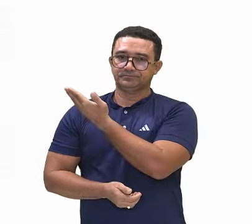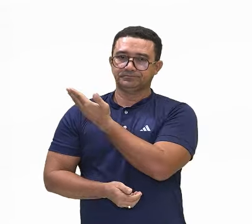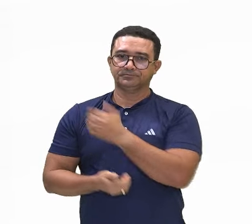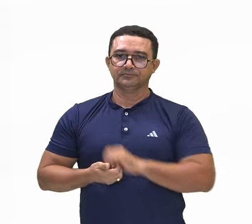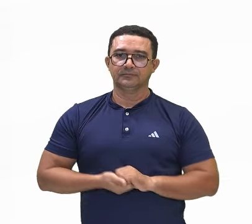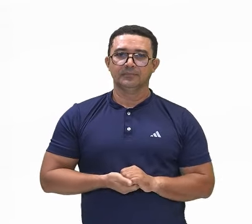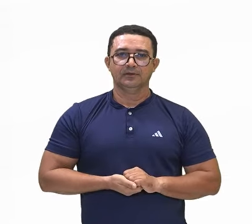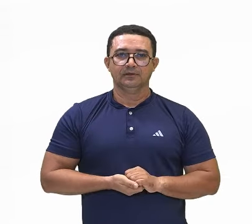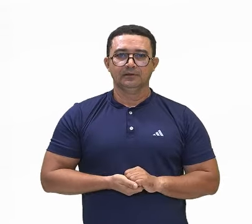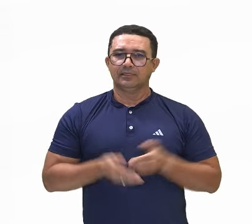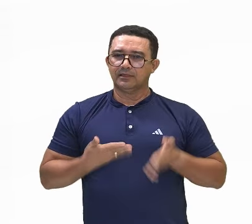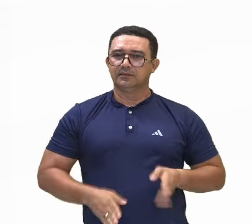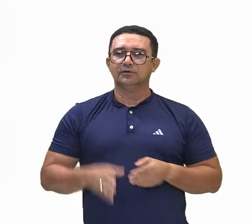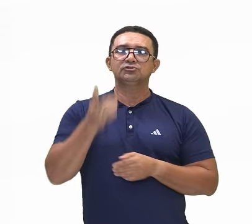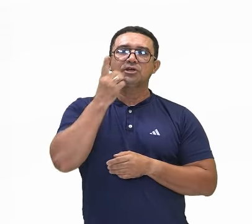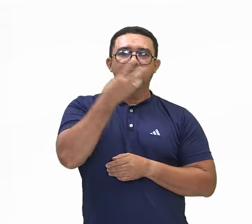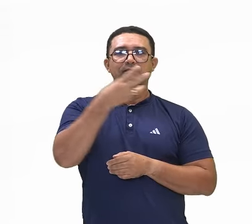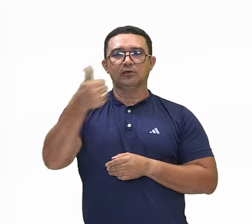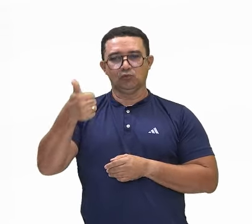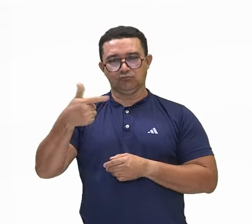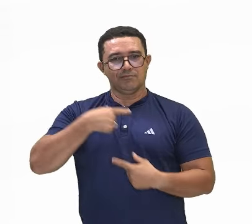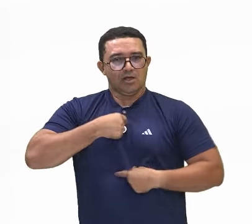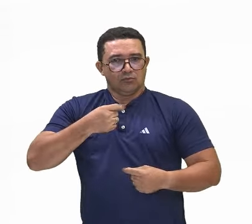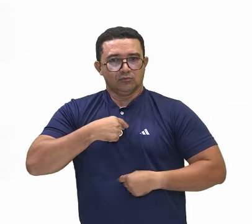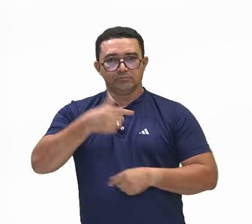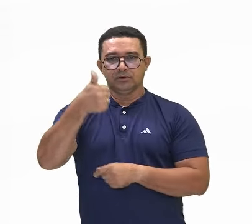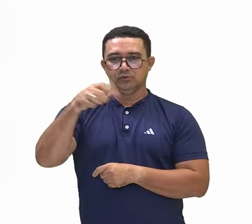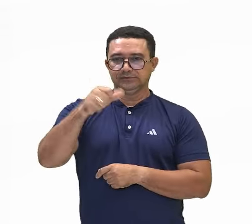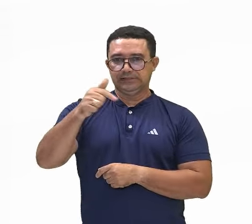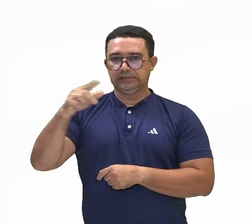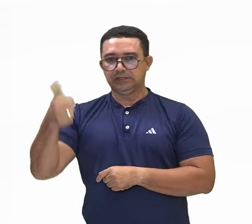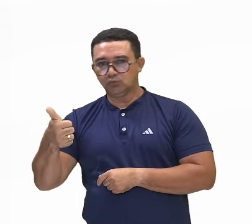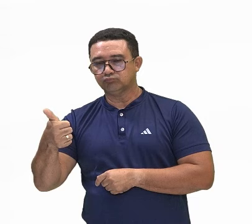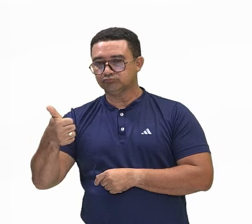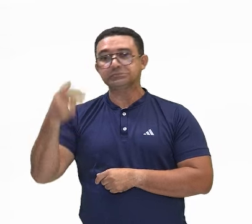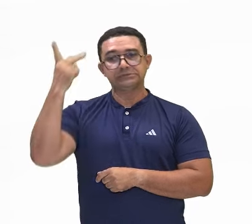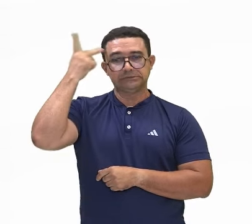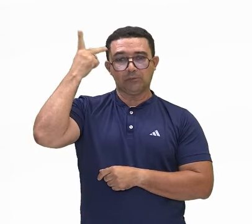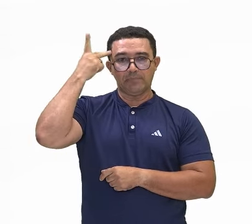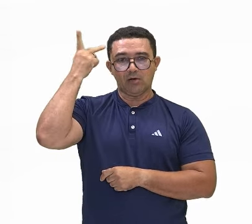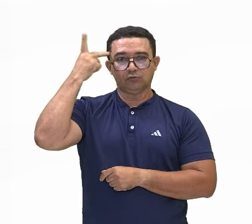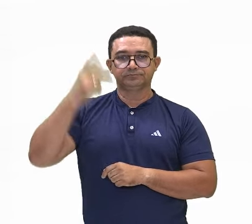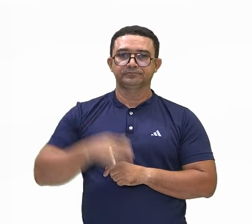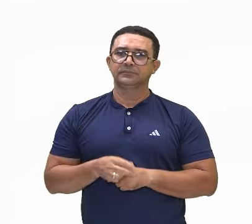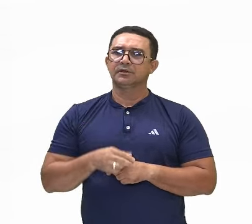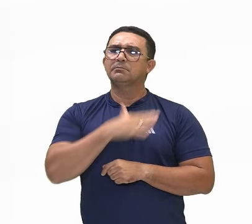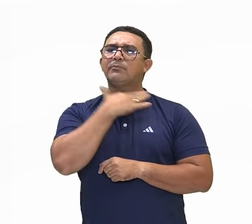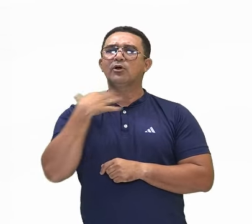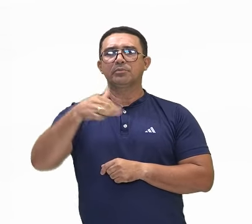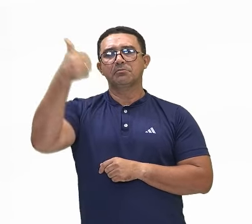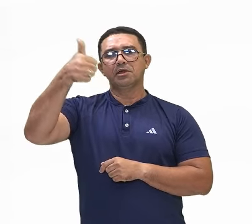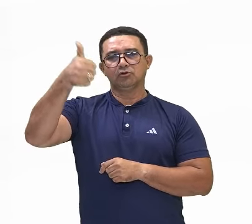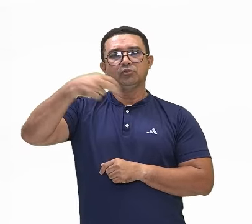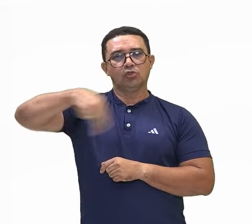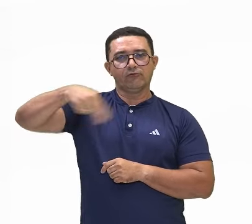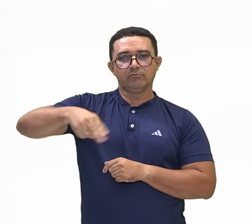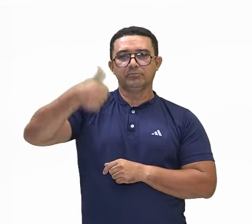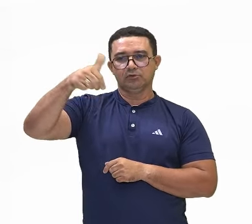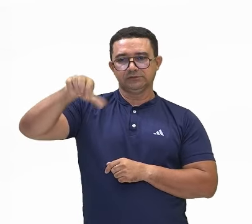da Silva, nasceu em 31 de agosto de 1871, em São Paulo, faleceu em 1º de novembro